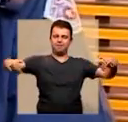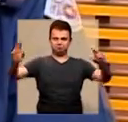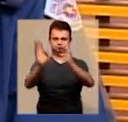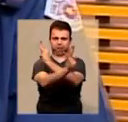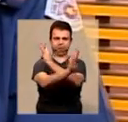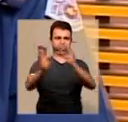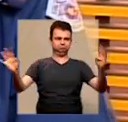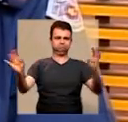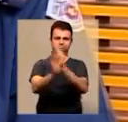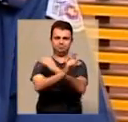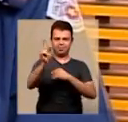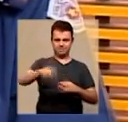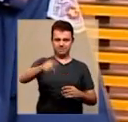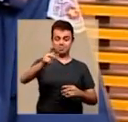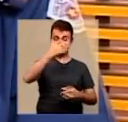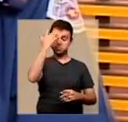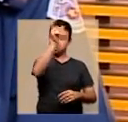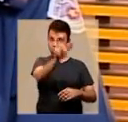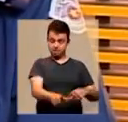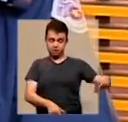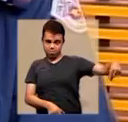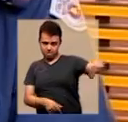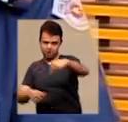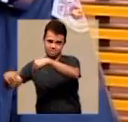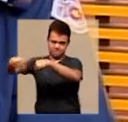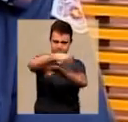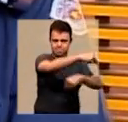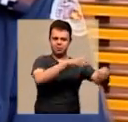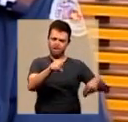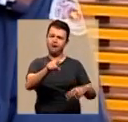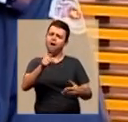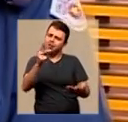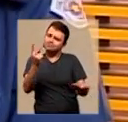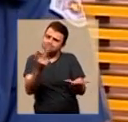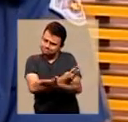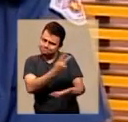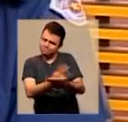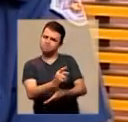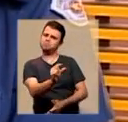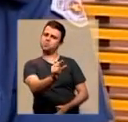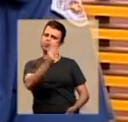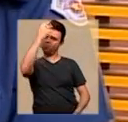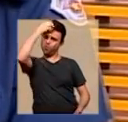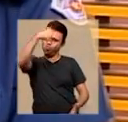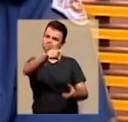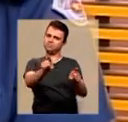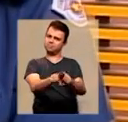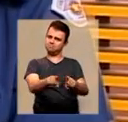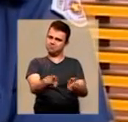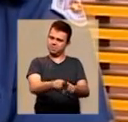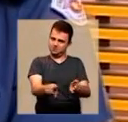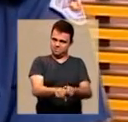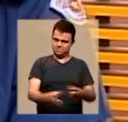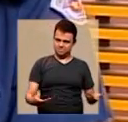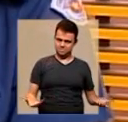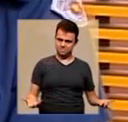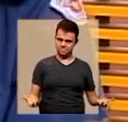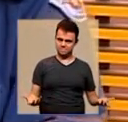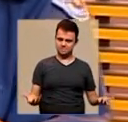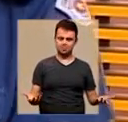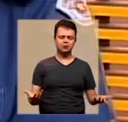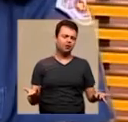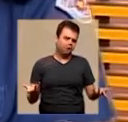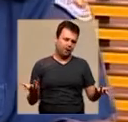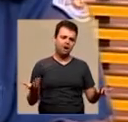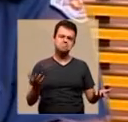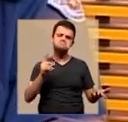faz. Mas a gente vê que o pedestre, ele tem a sua parcela, né? Então, não é porque você... embora você